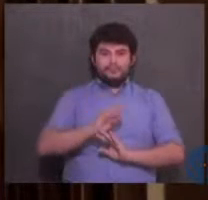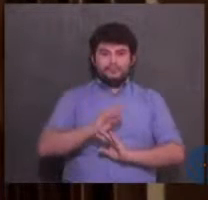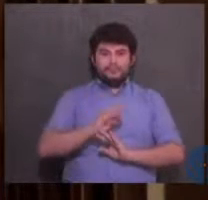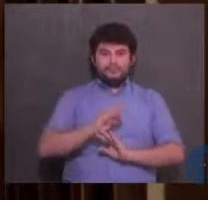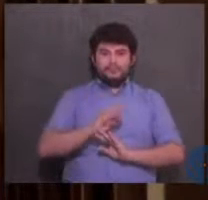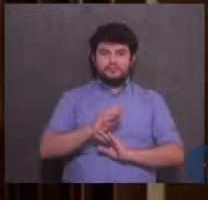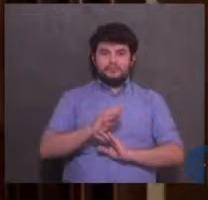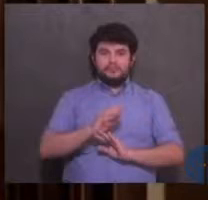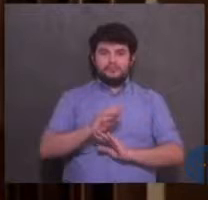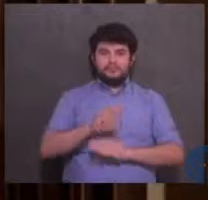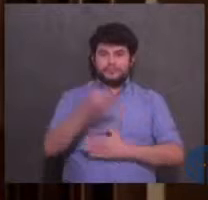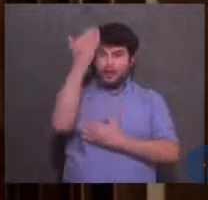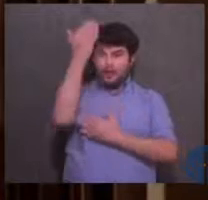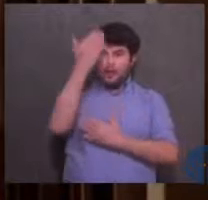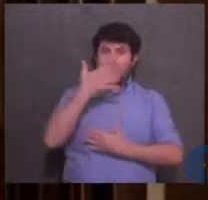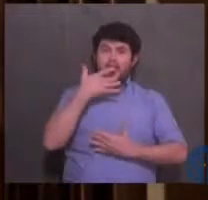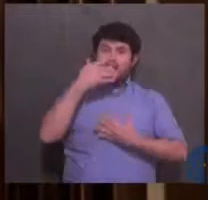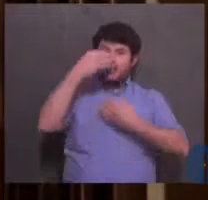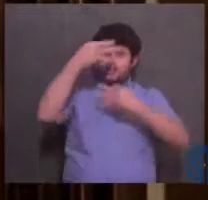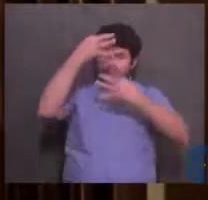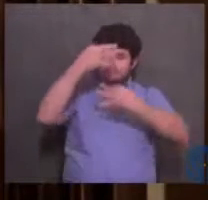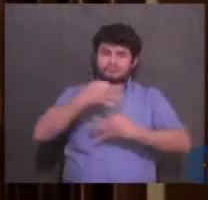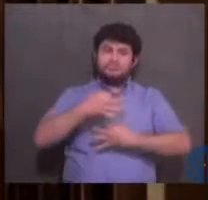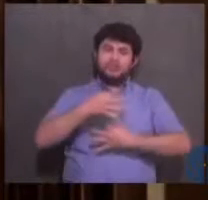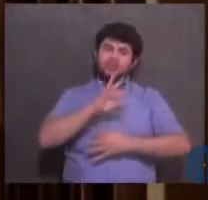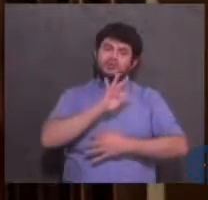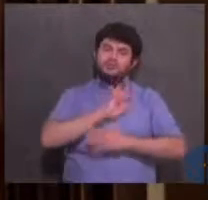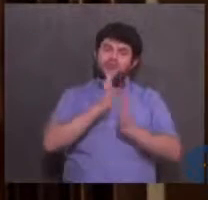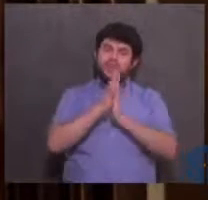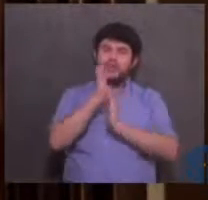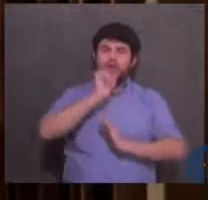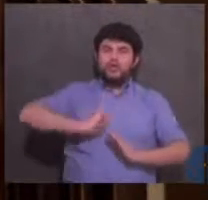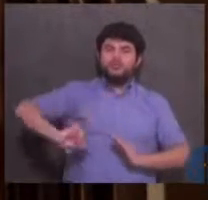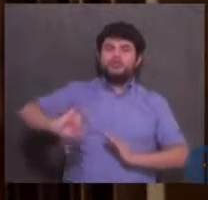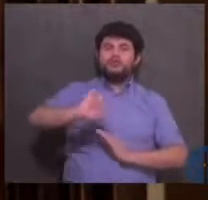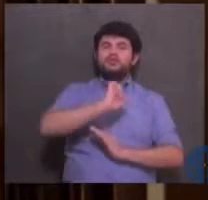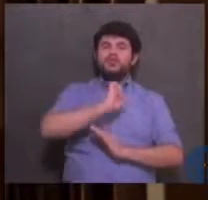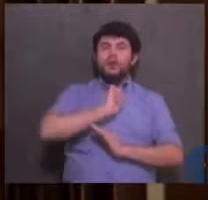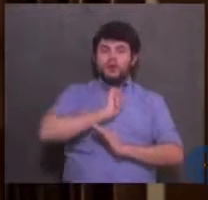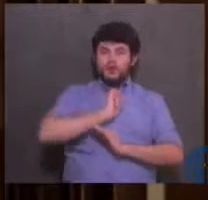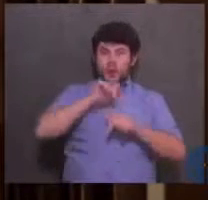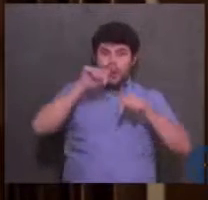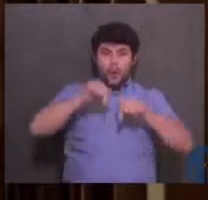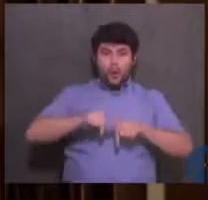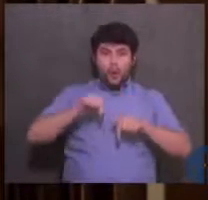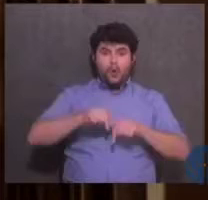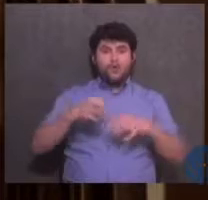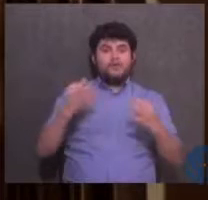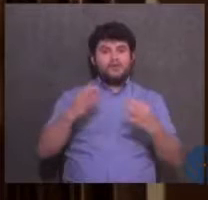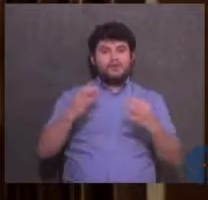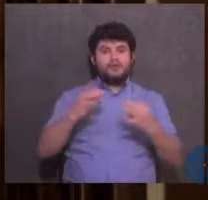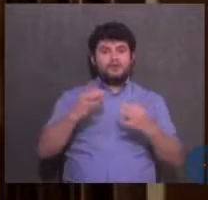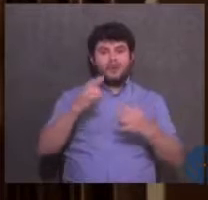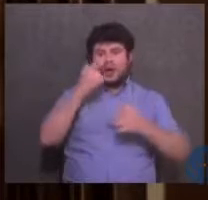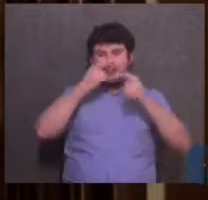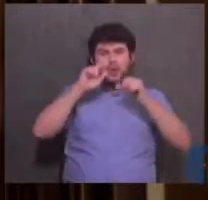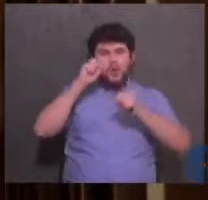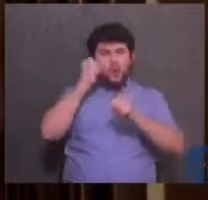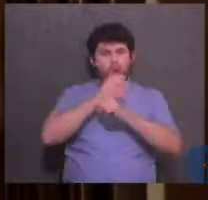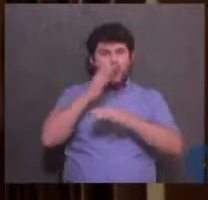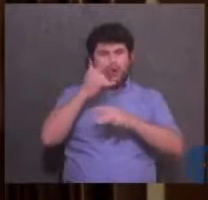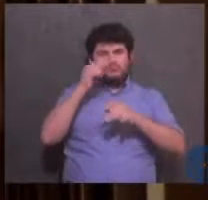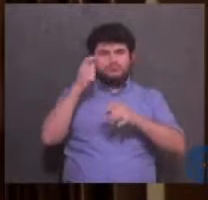Bendito sejais, Senhor nosso Deus, que hoje aniquilaste os inimigos do vosso